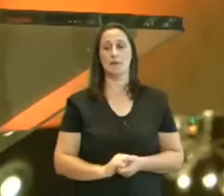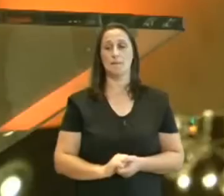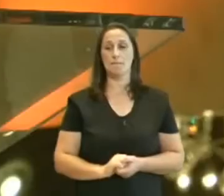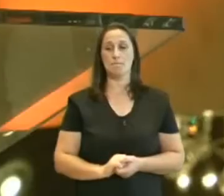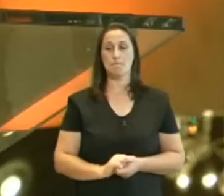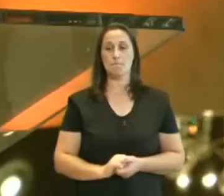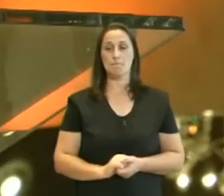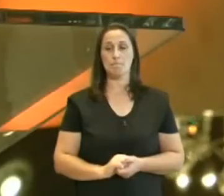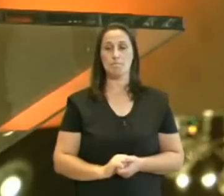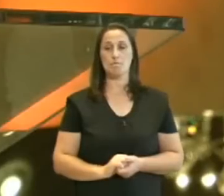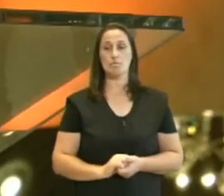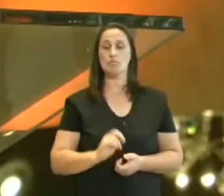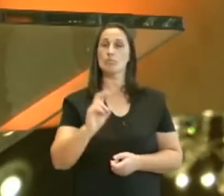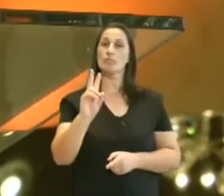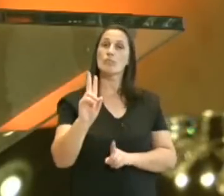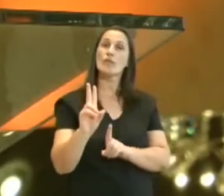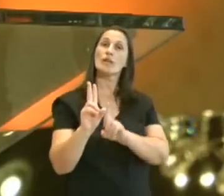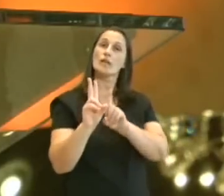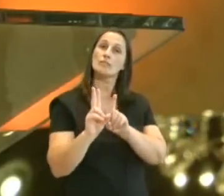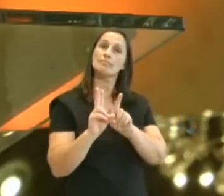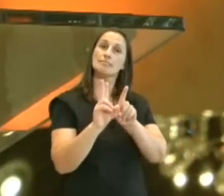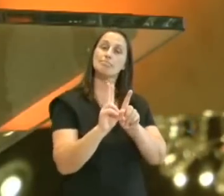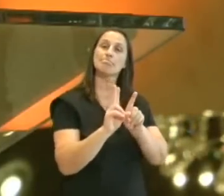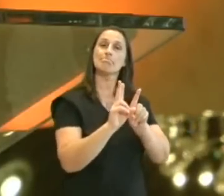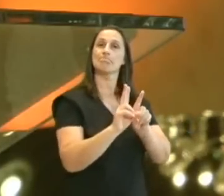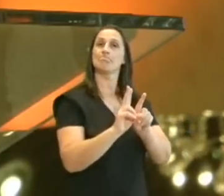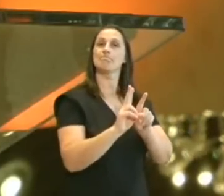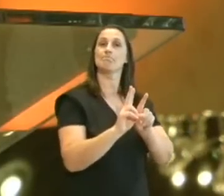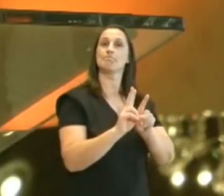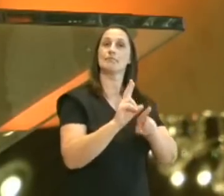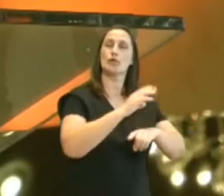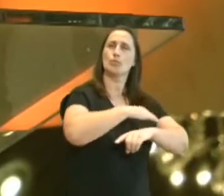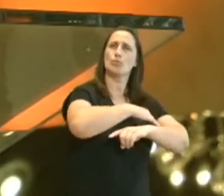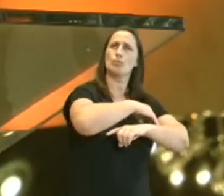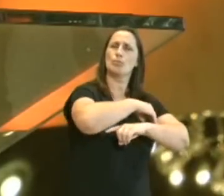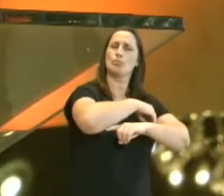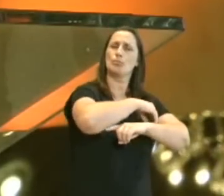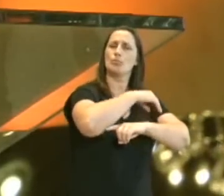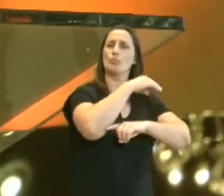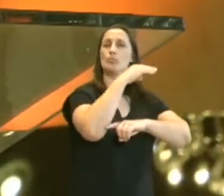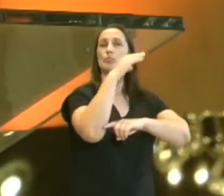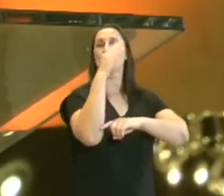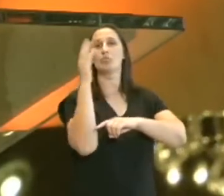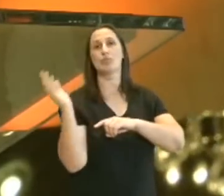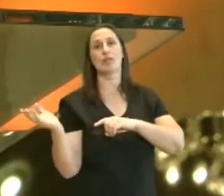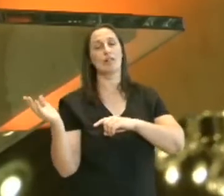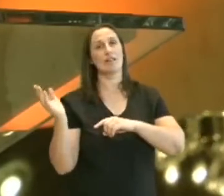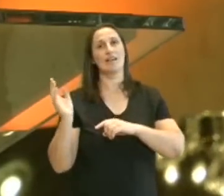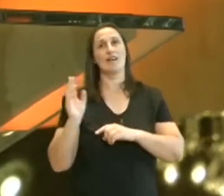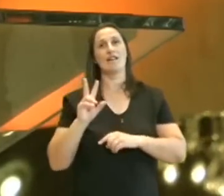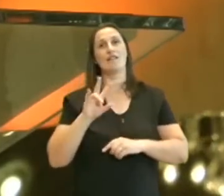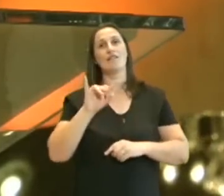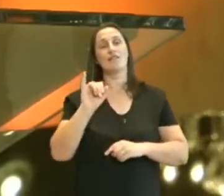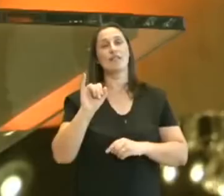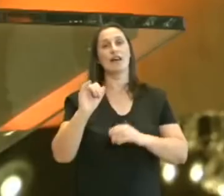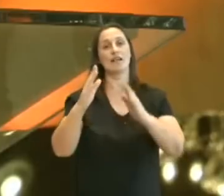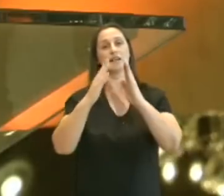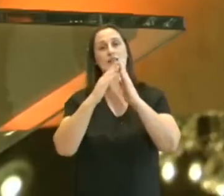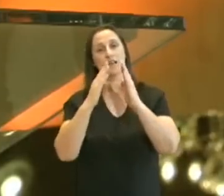E ele caminha com eles o dia todo, e ele vai para a casa deles, e ele os